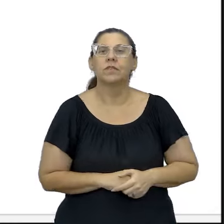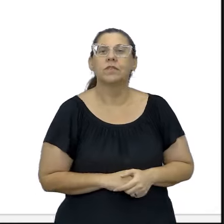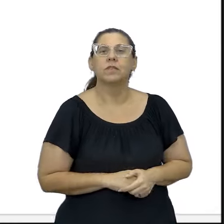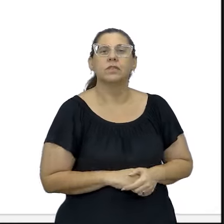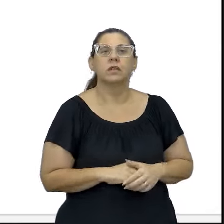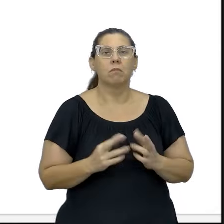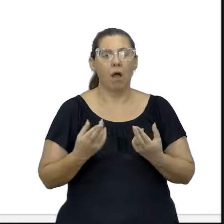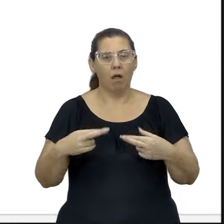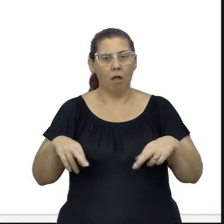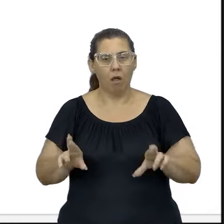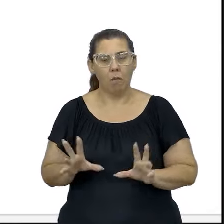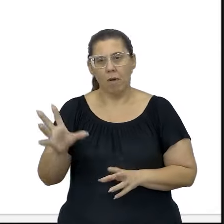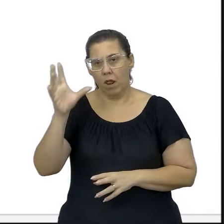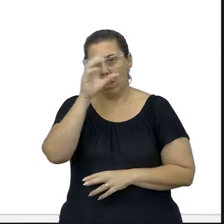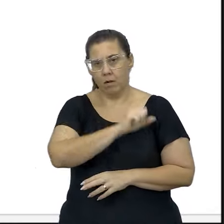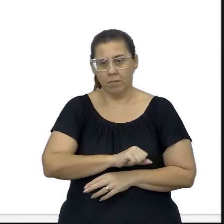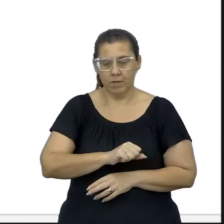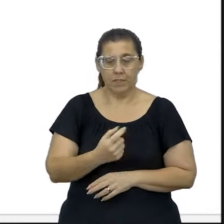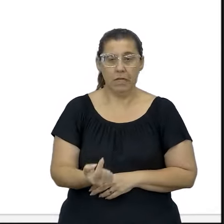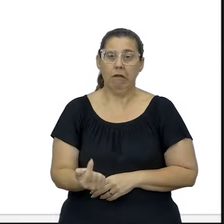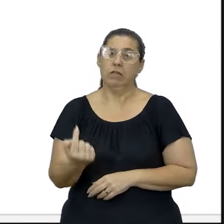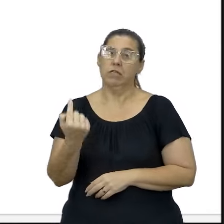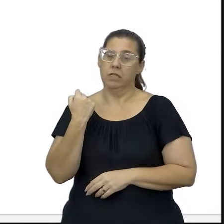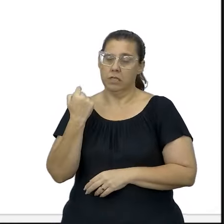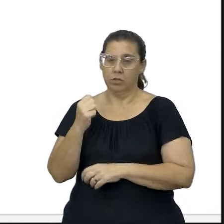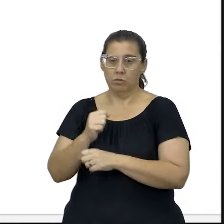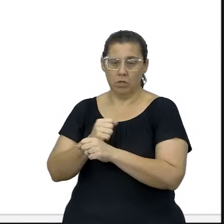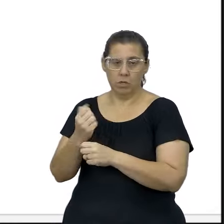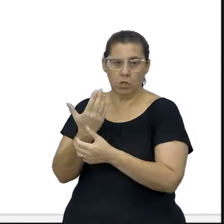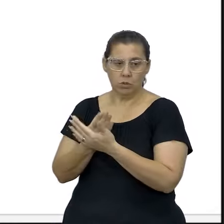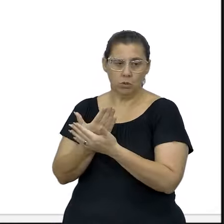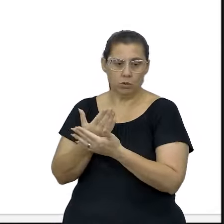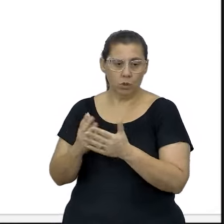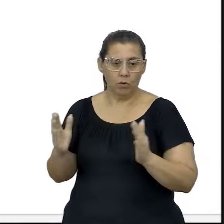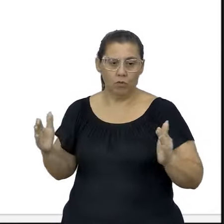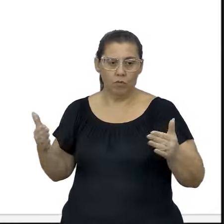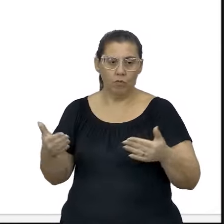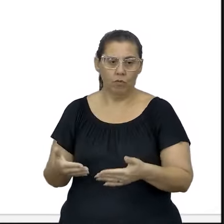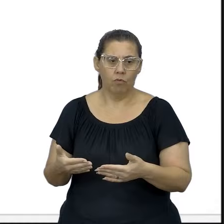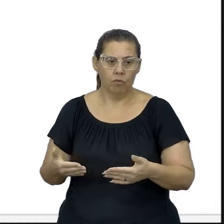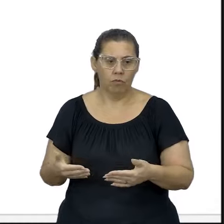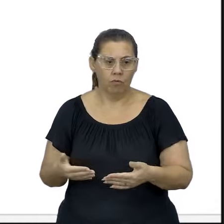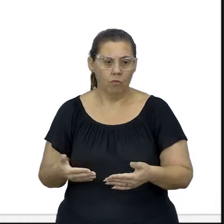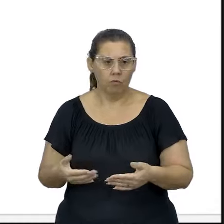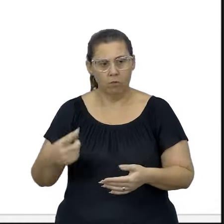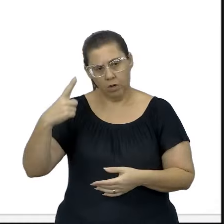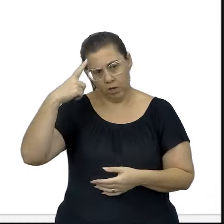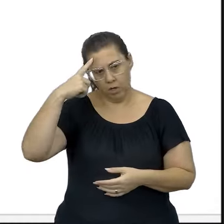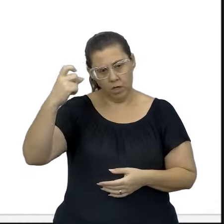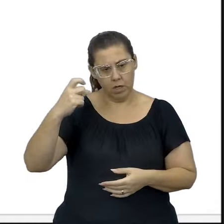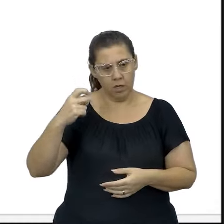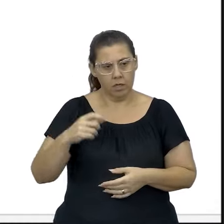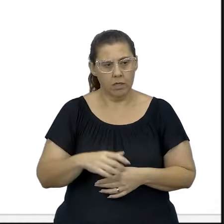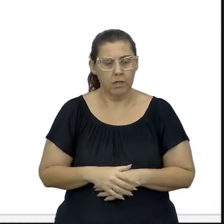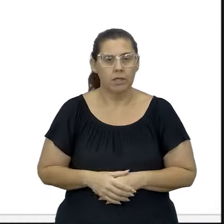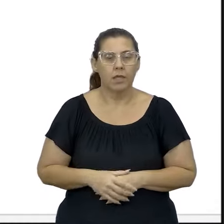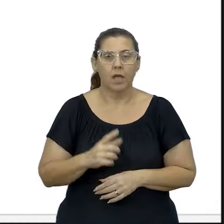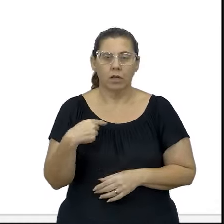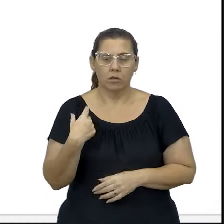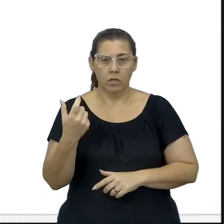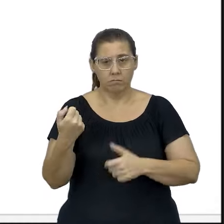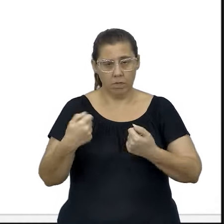recuperam as aprendizagens dos anos anteriores, né, focando aí nessa ideia de nivelamento que a gente